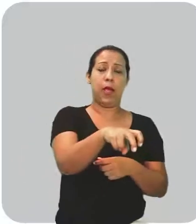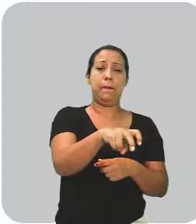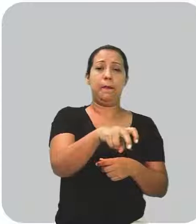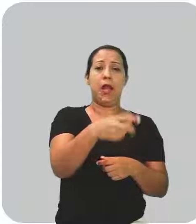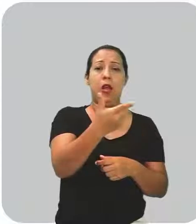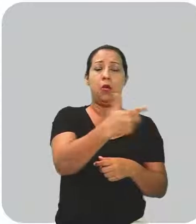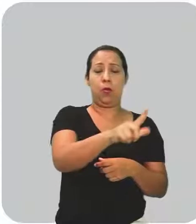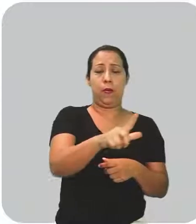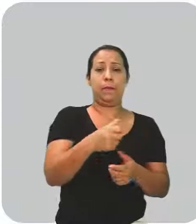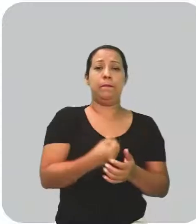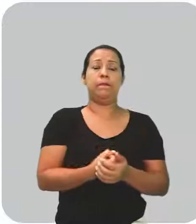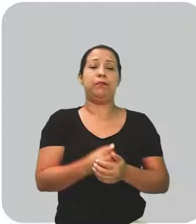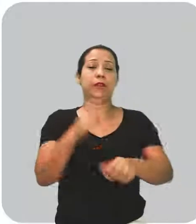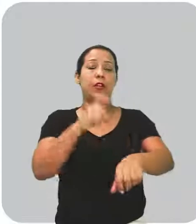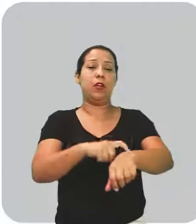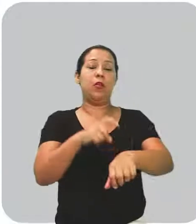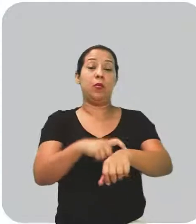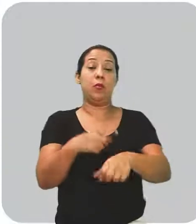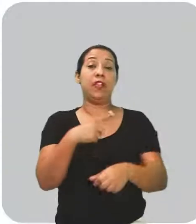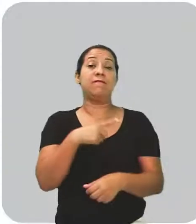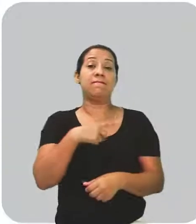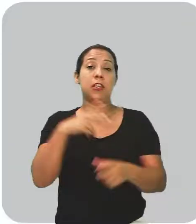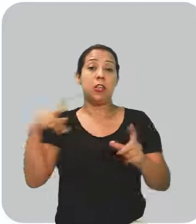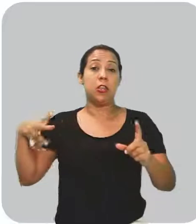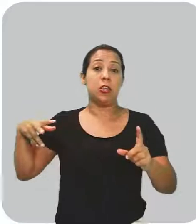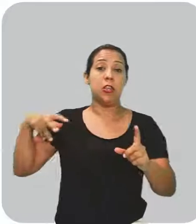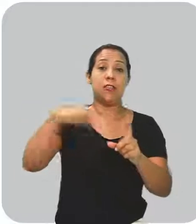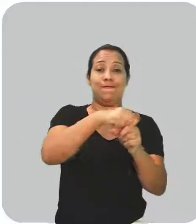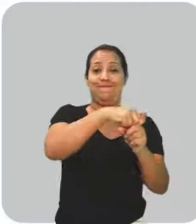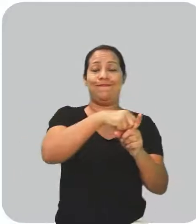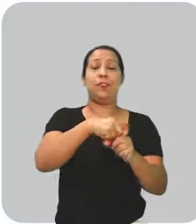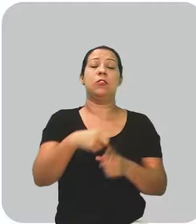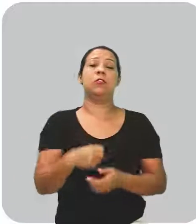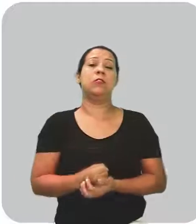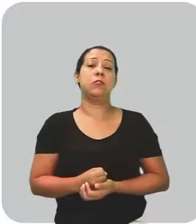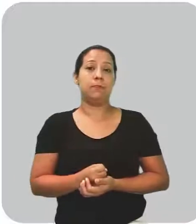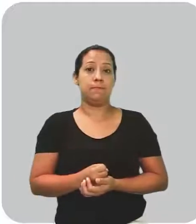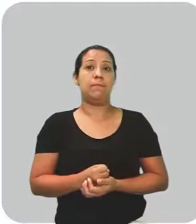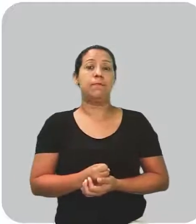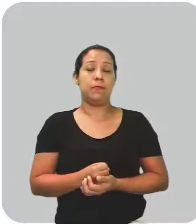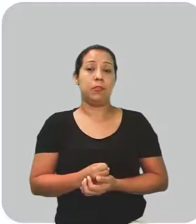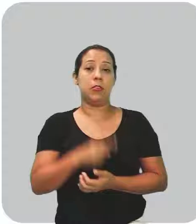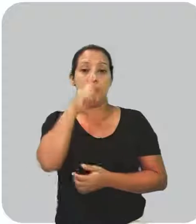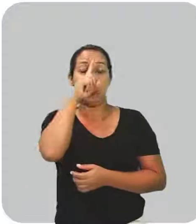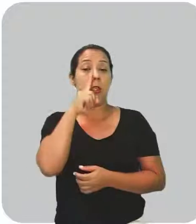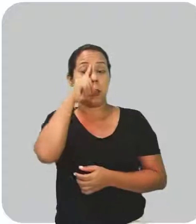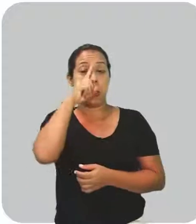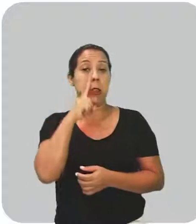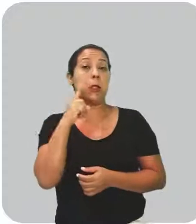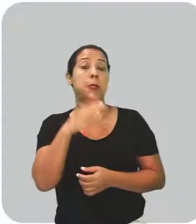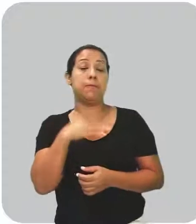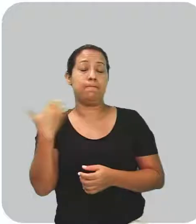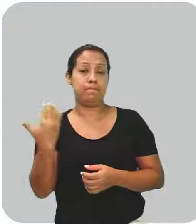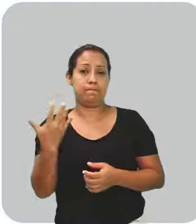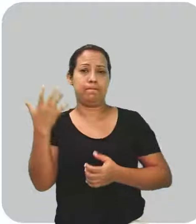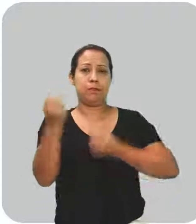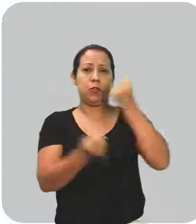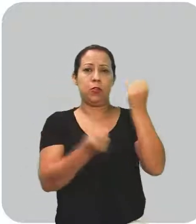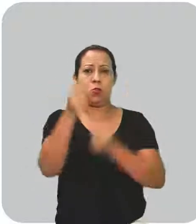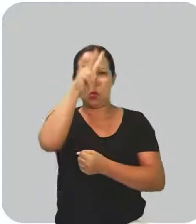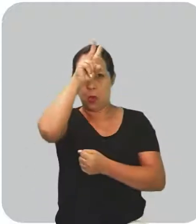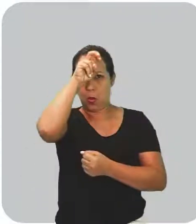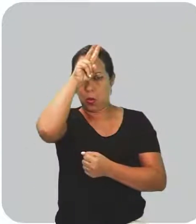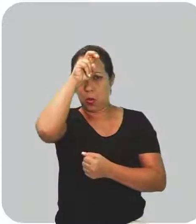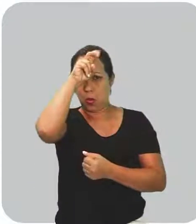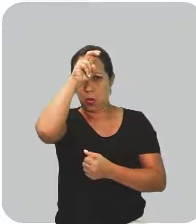momento que ocorre a maioria dos acidentes fatais. Dirigir sob efeito de álcool é crime